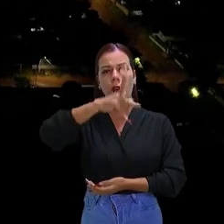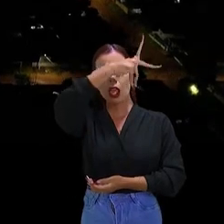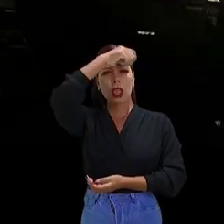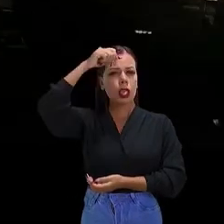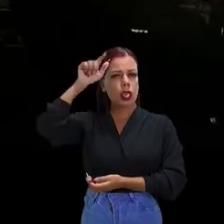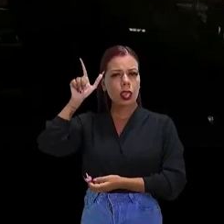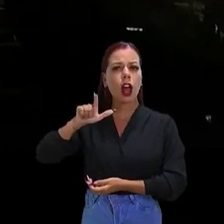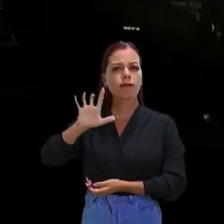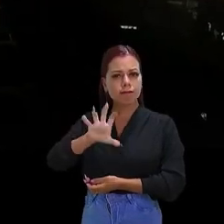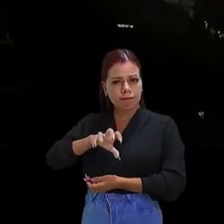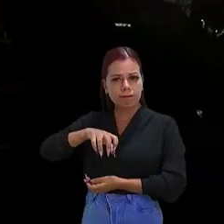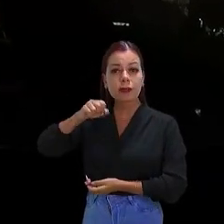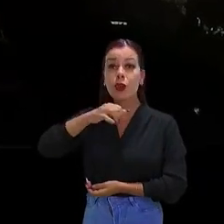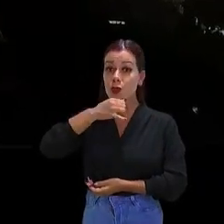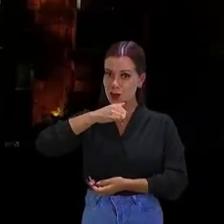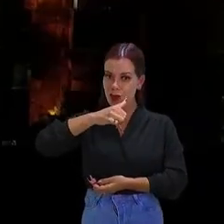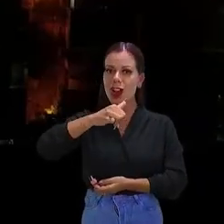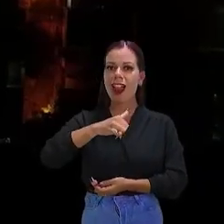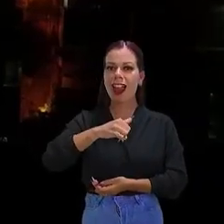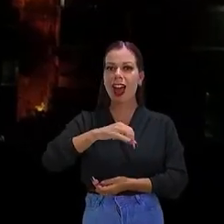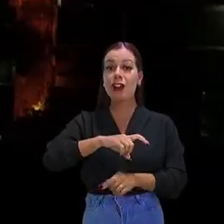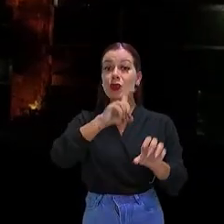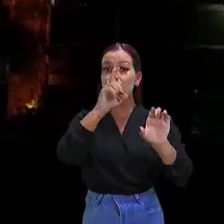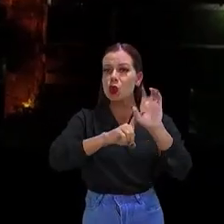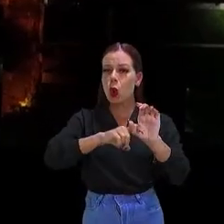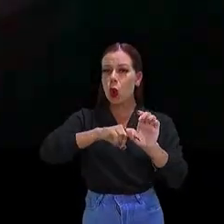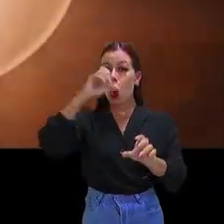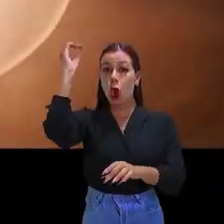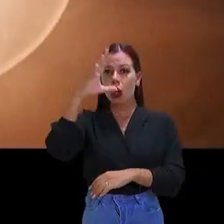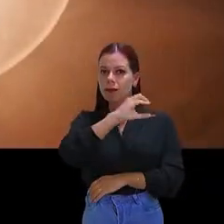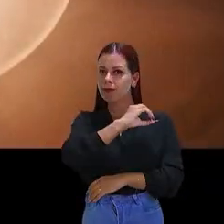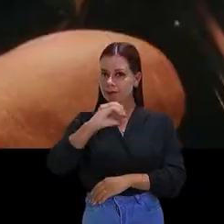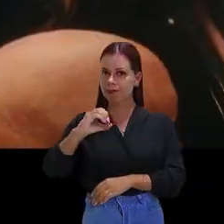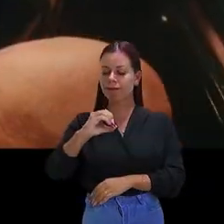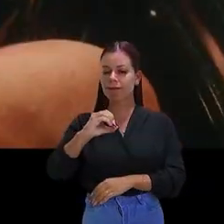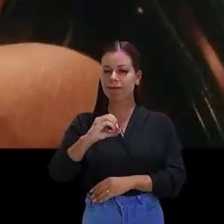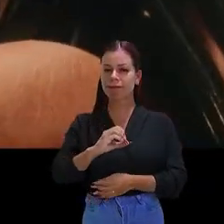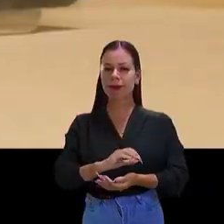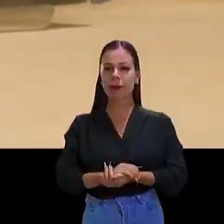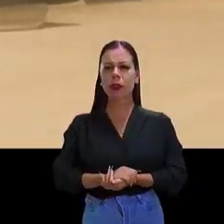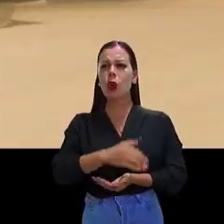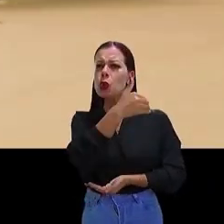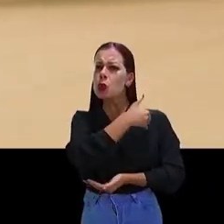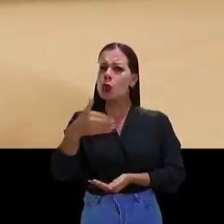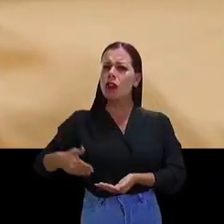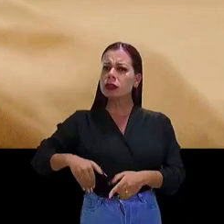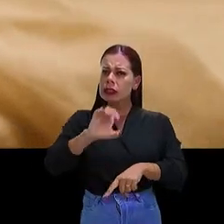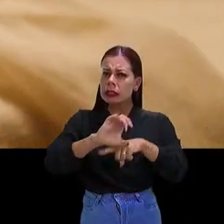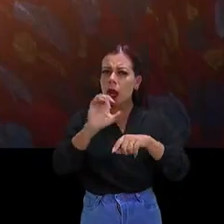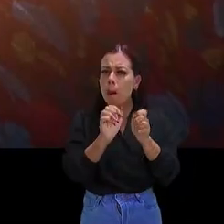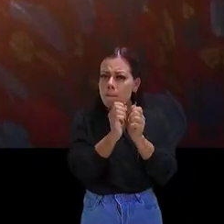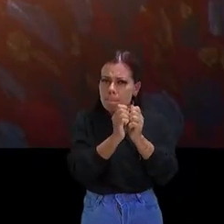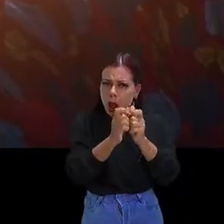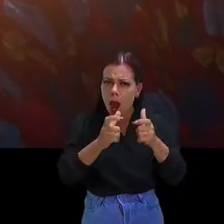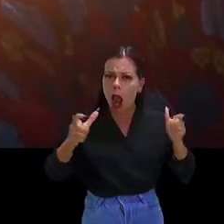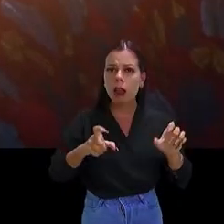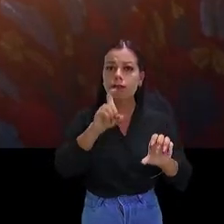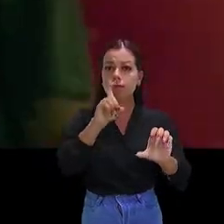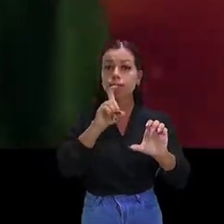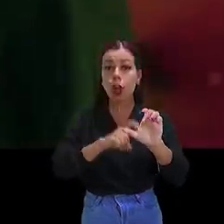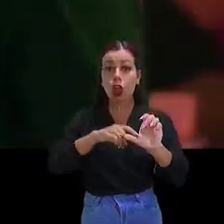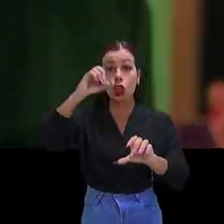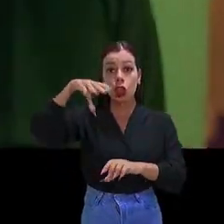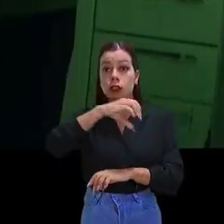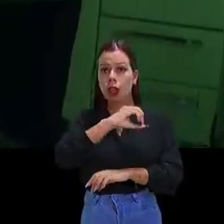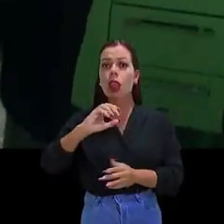Mato Grosso do Sul ganha mais energia com o Conta de Luz Zero. O governo do estado ampliou o programa Conta de Luz